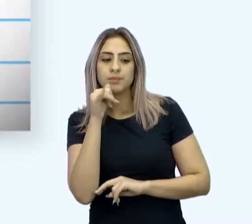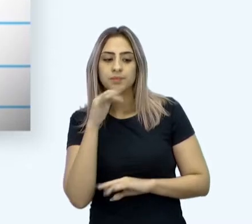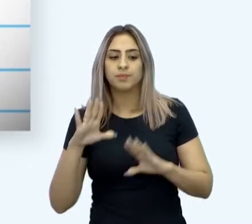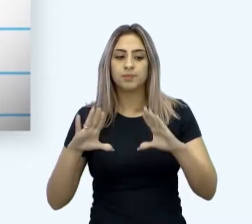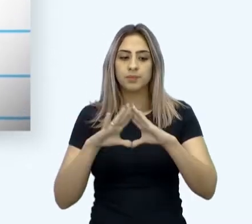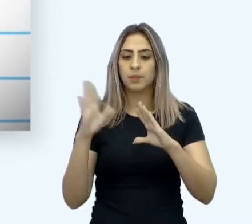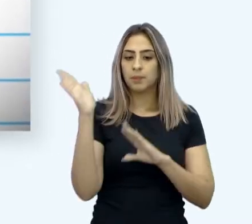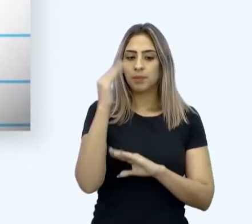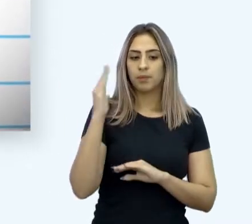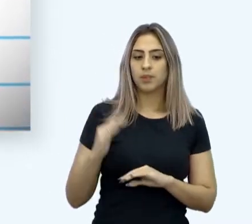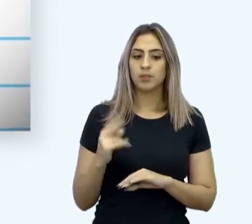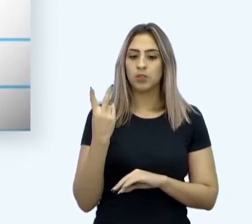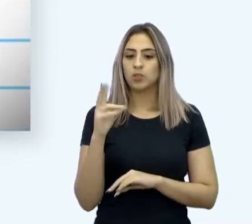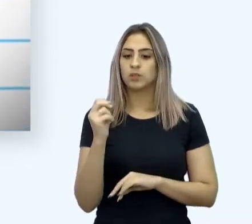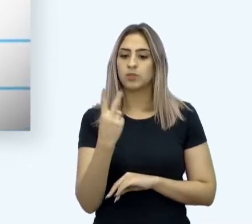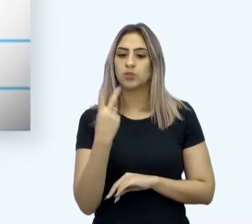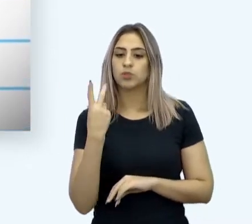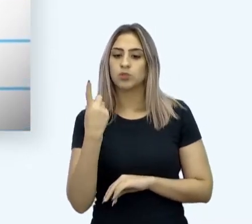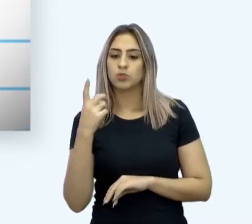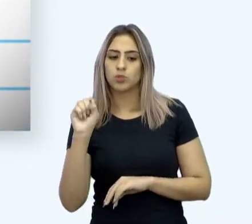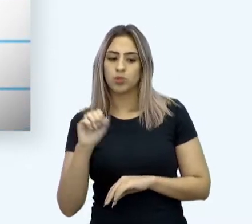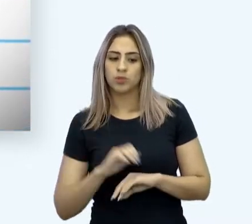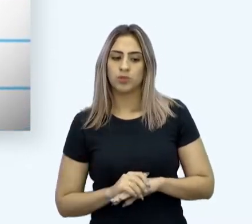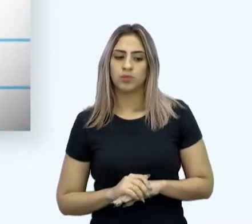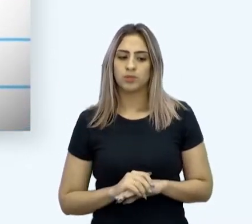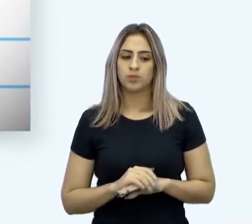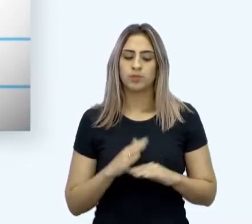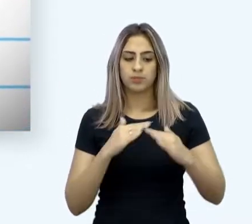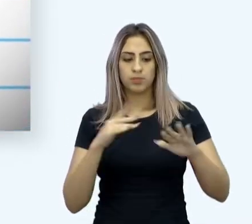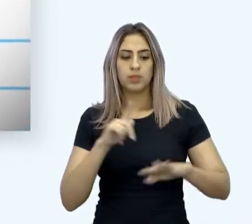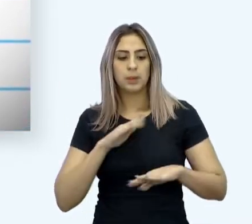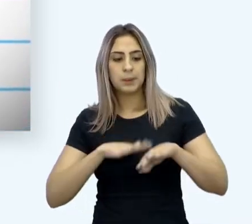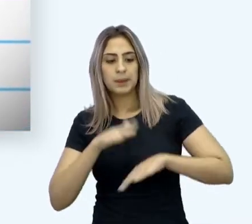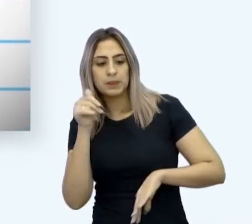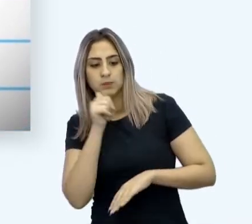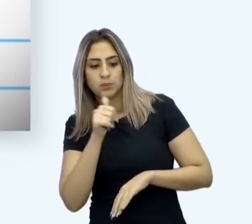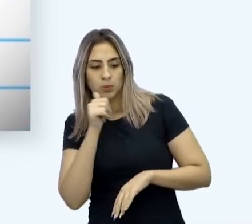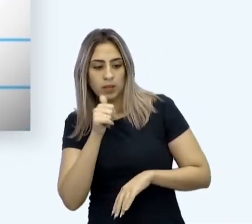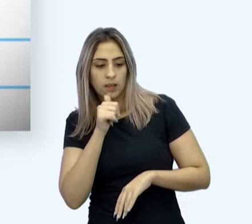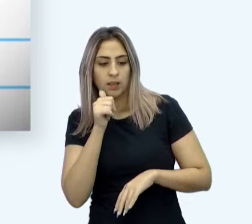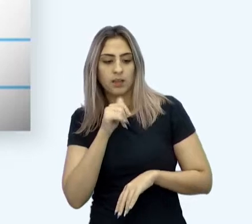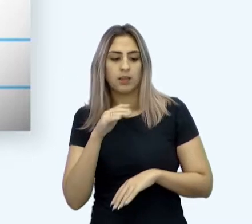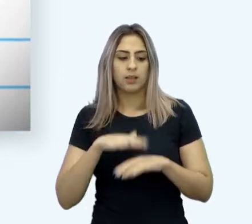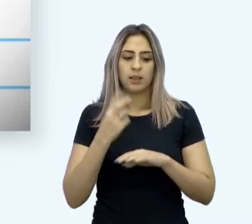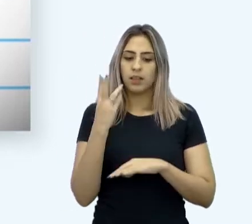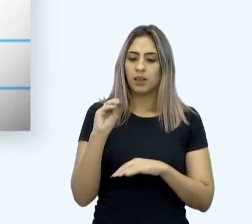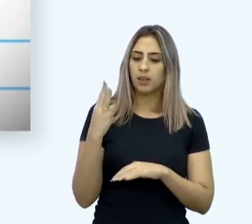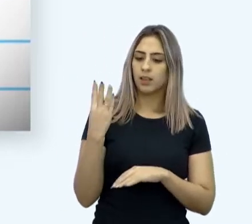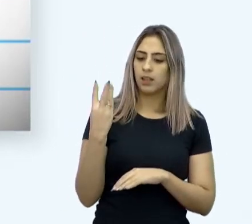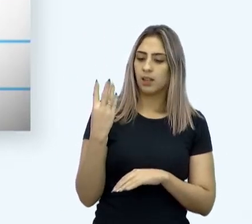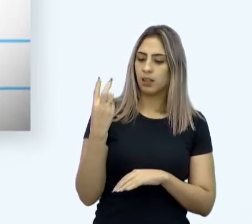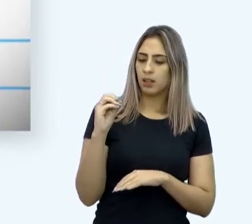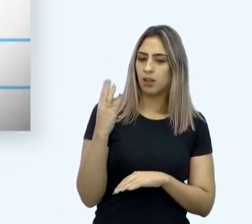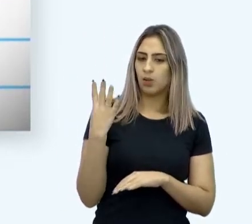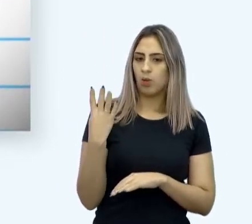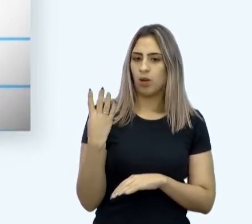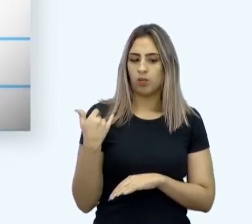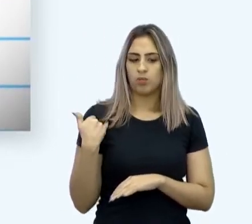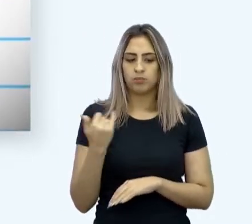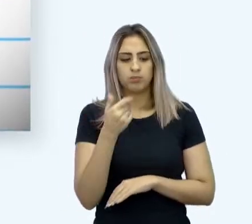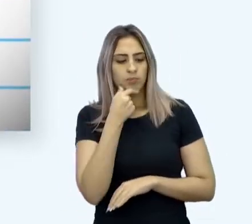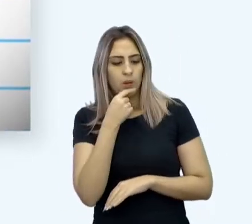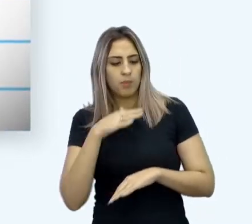etária brasileira de 2018. A faixa em que temos mais mulheres é a de 30 a 34 anos. Já os homens são